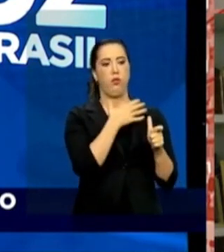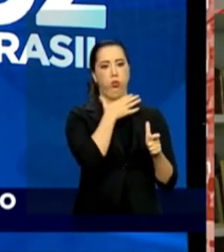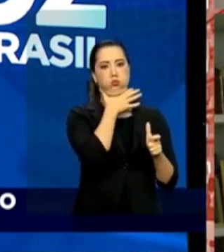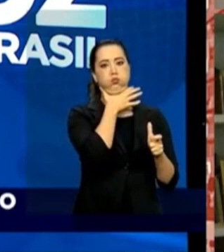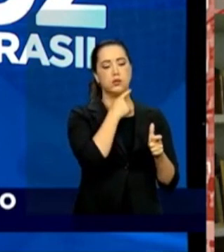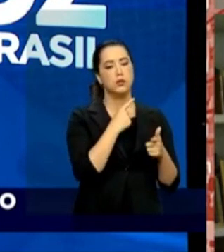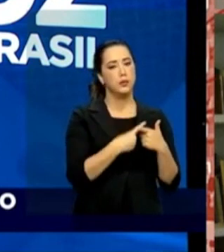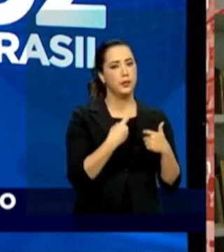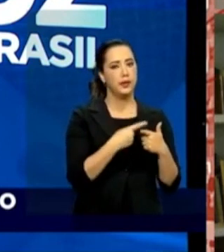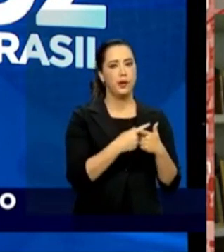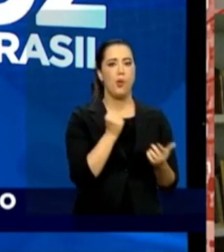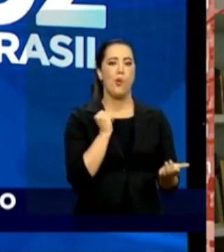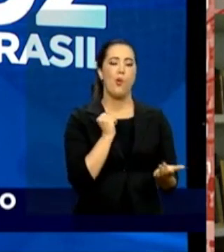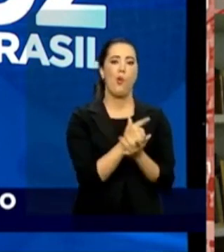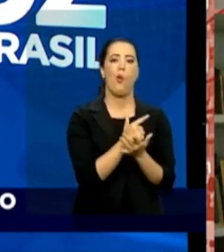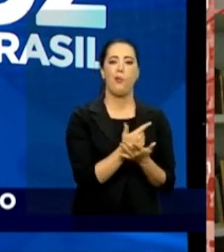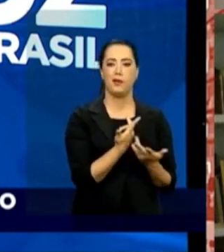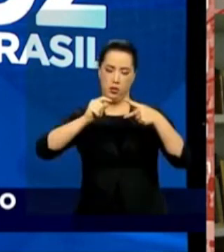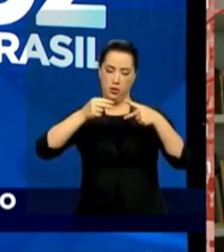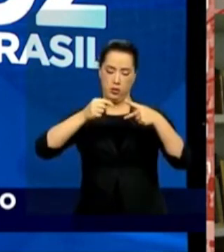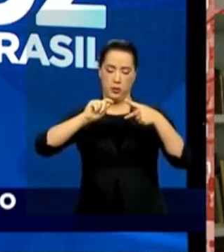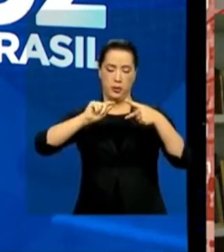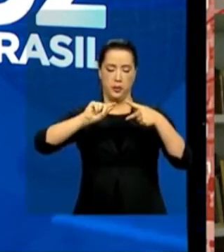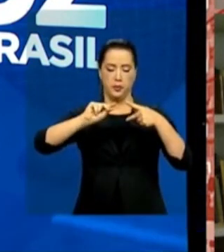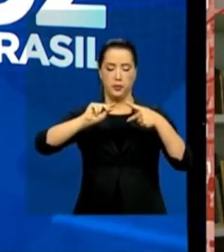com a possibilidade de que esses setores